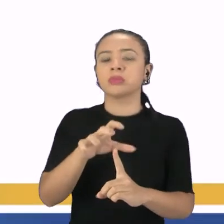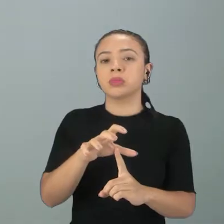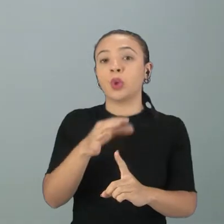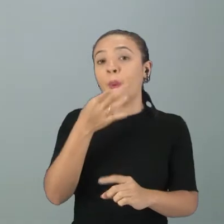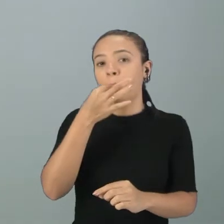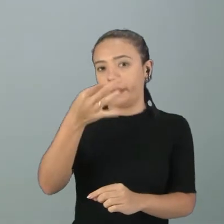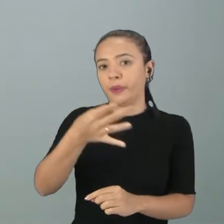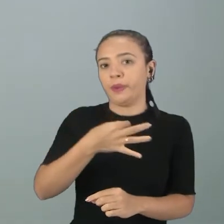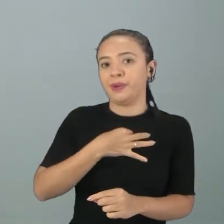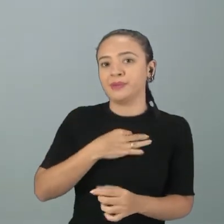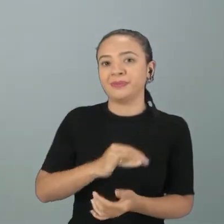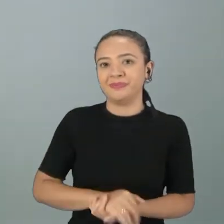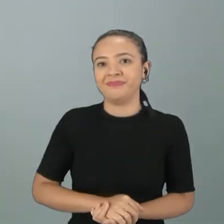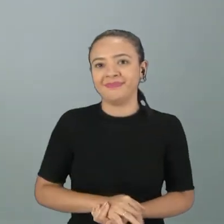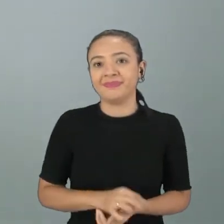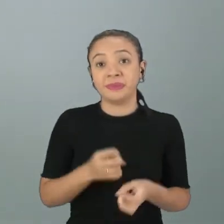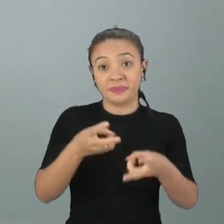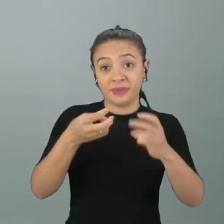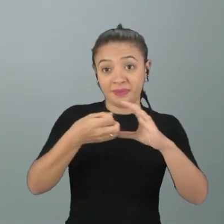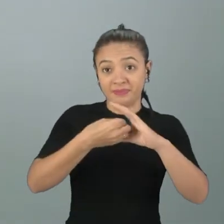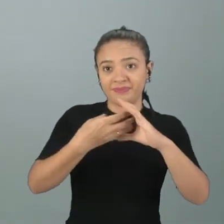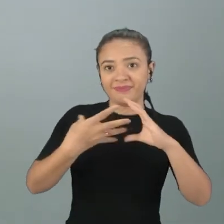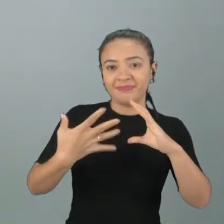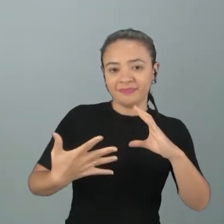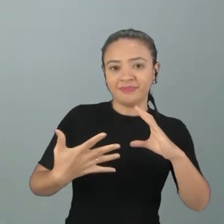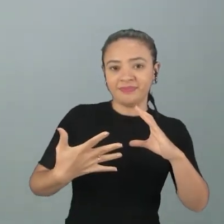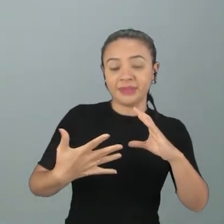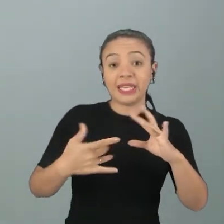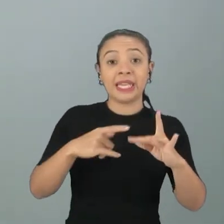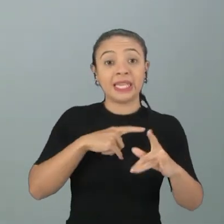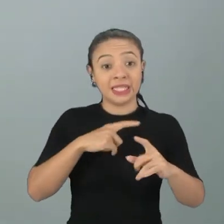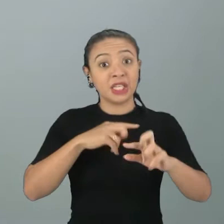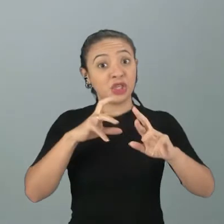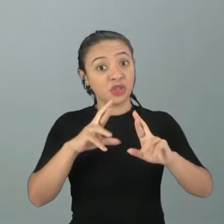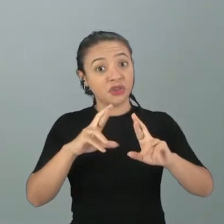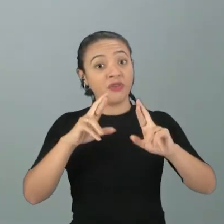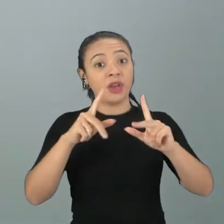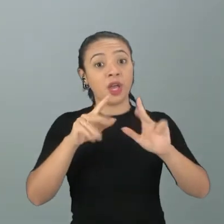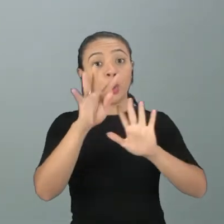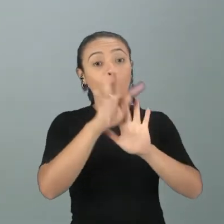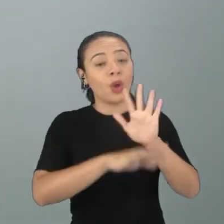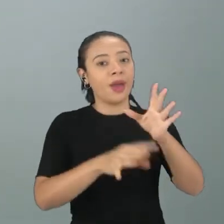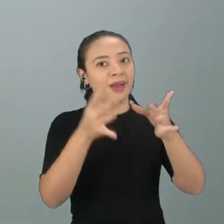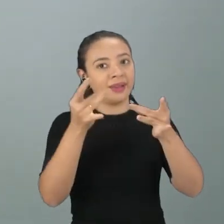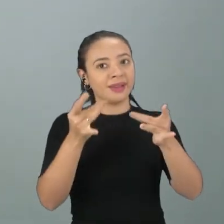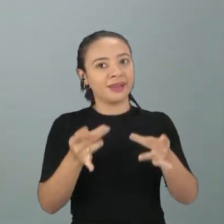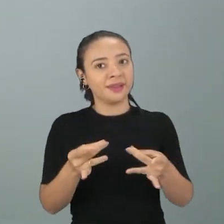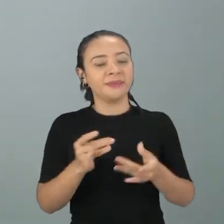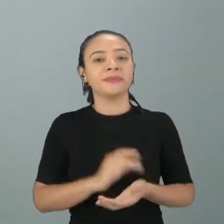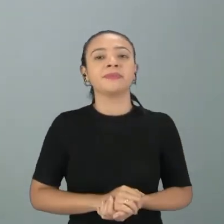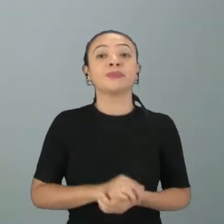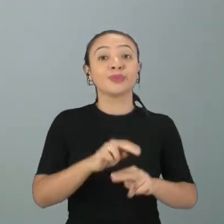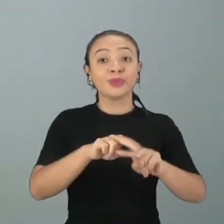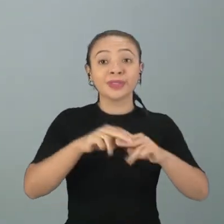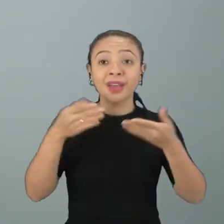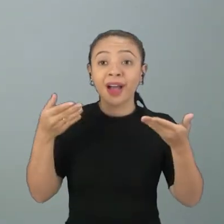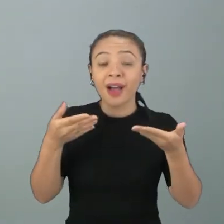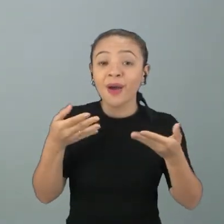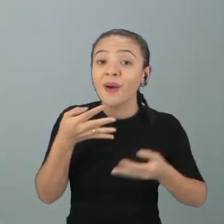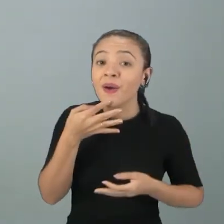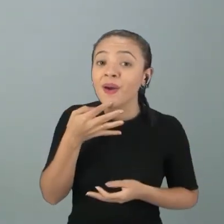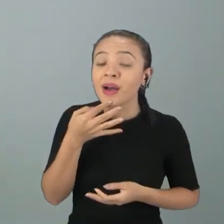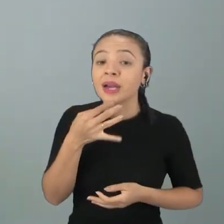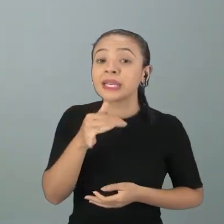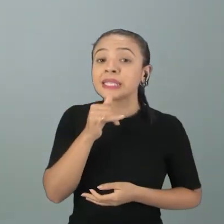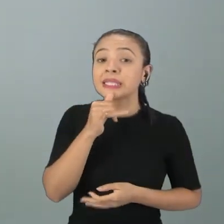ideia. Veja que aqui essas características, elas se diferenciam dos textos descritivos. Para isso, nós iremos ver um